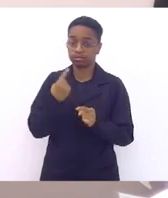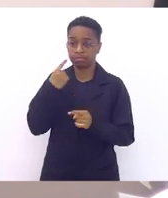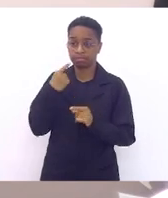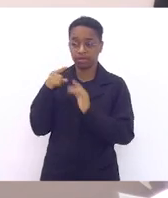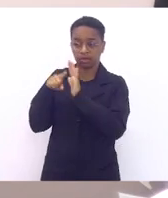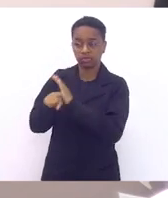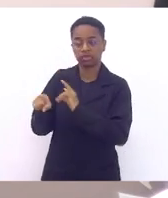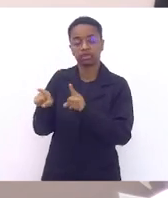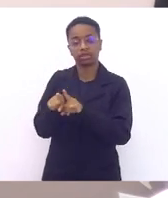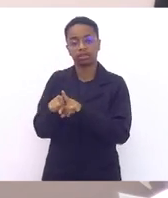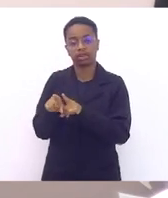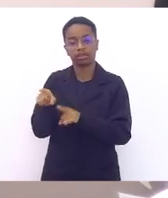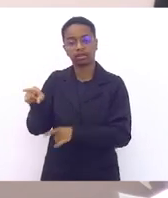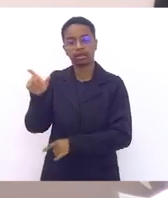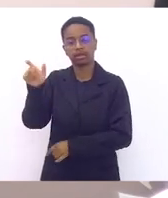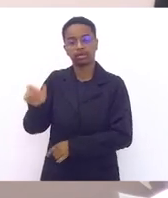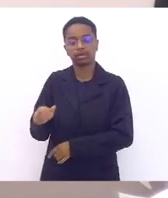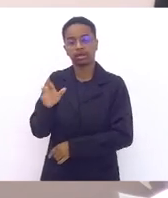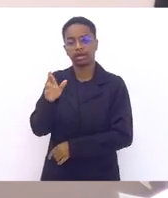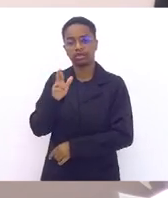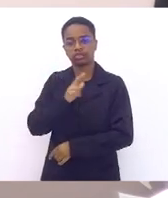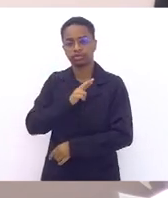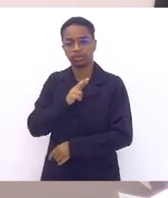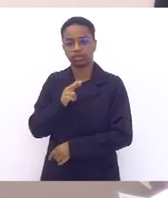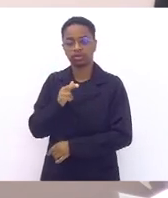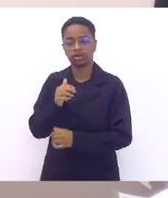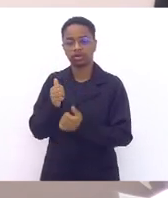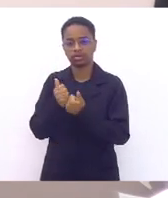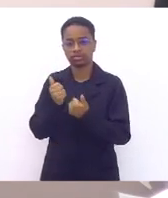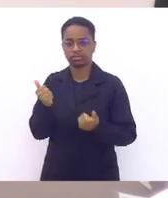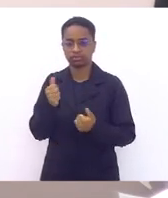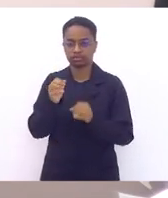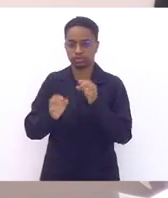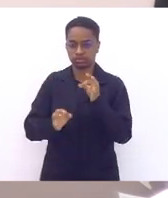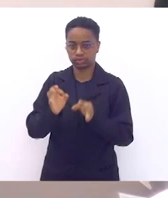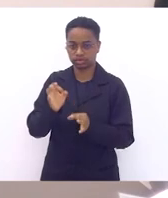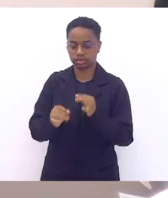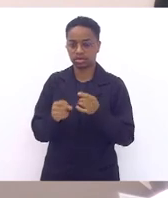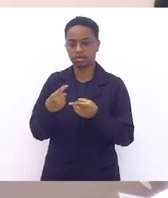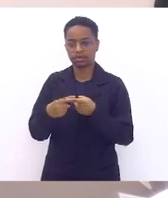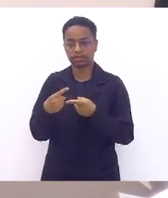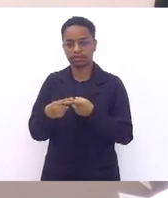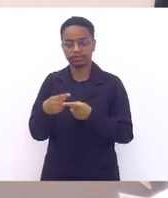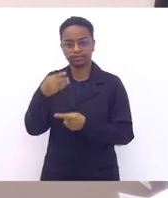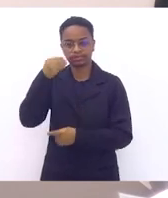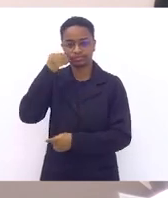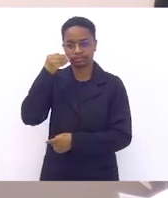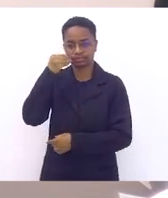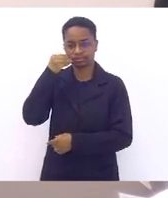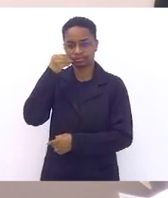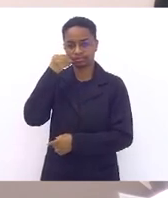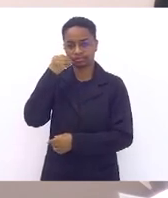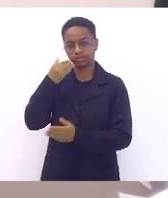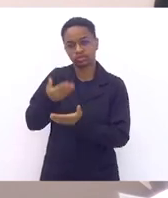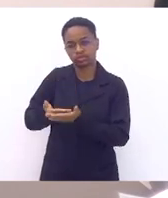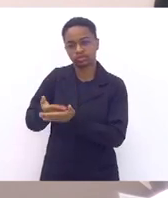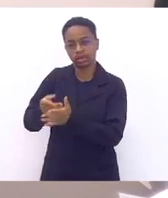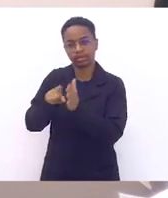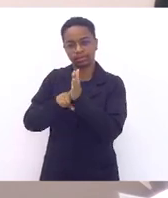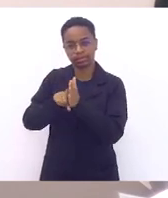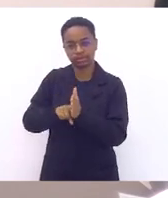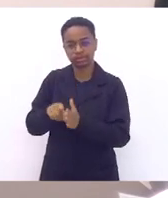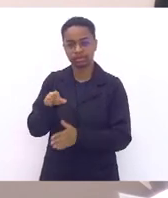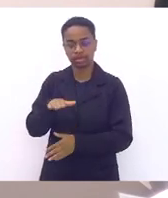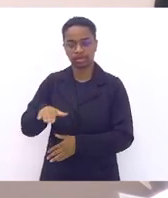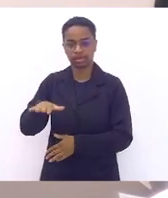semana, uma resposta da nossa assessoria jurídica, que ficaram, né, de se debruçar sobre essa